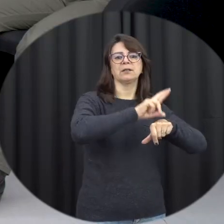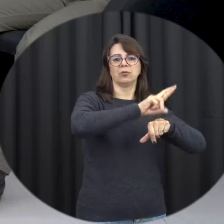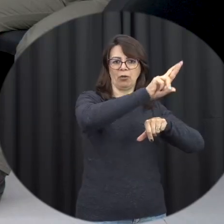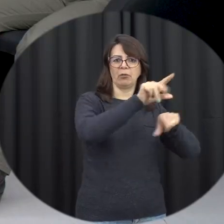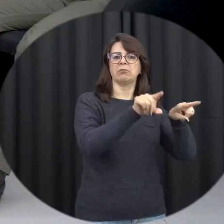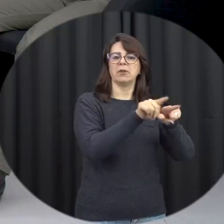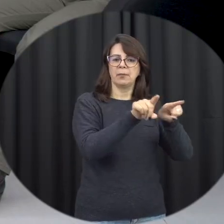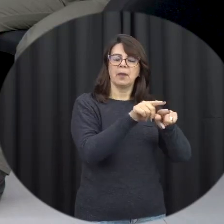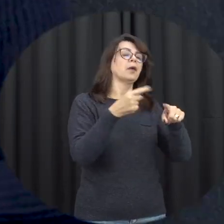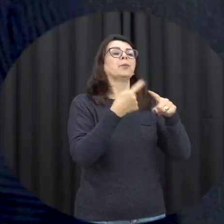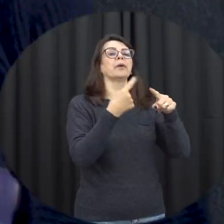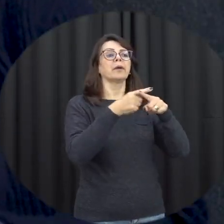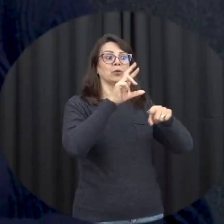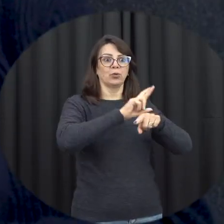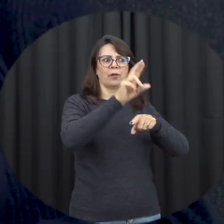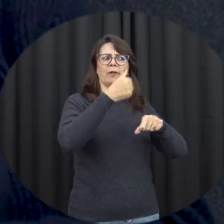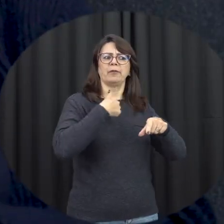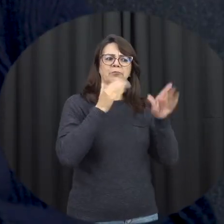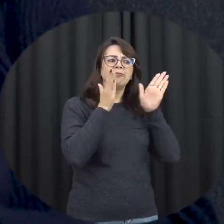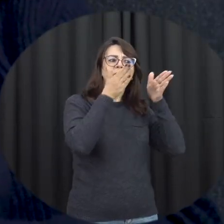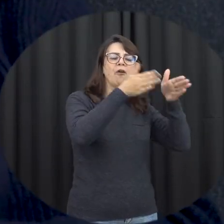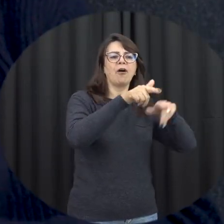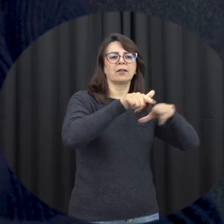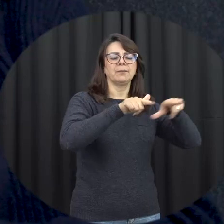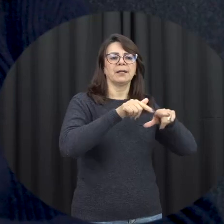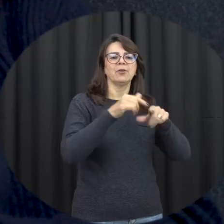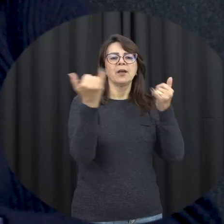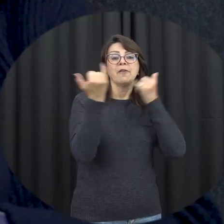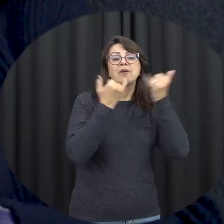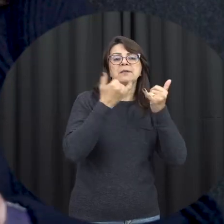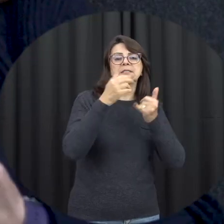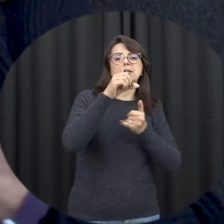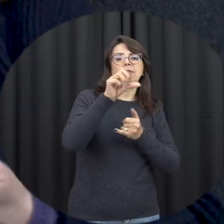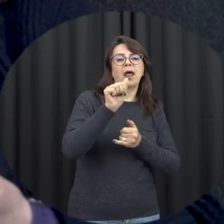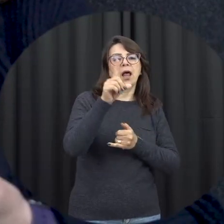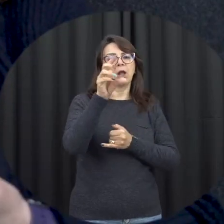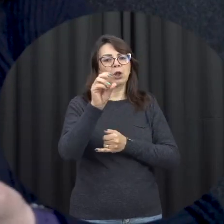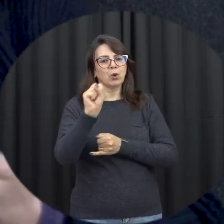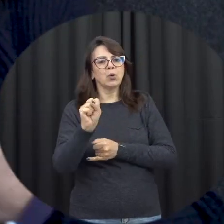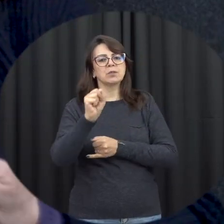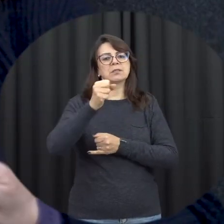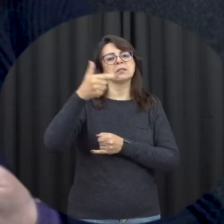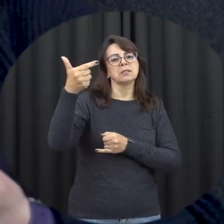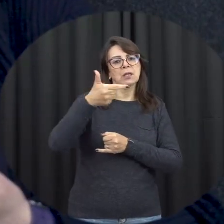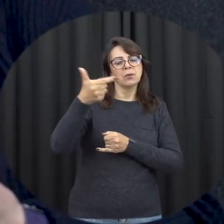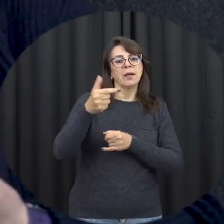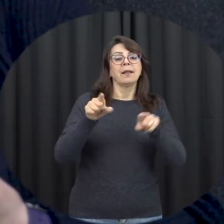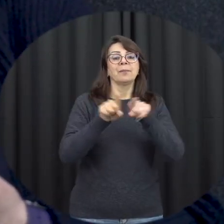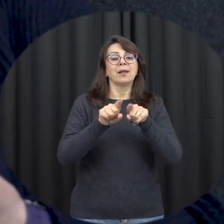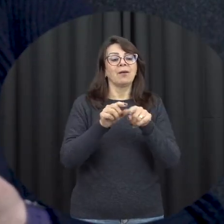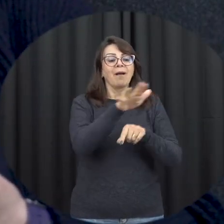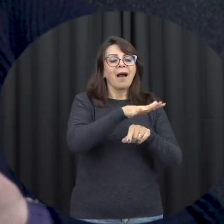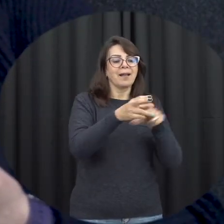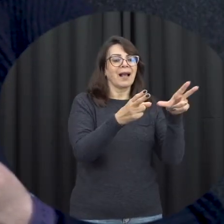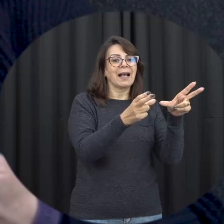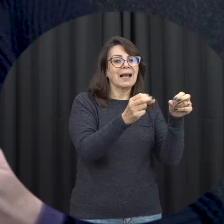meu trabalho de mestrado e de doutorado também, que no doutorado eu trabalhei com dados secundários, mas também relacionado ao